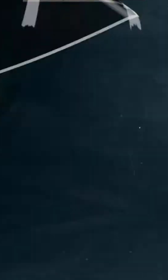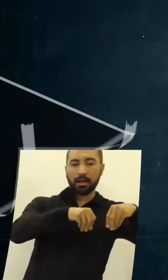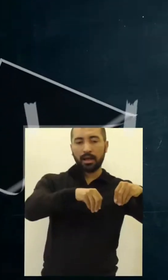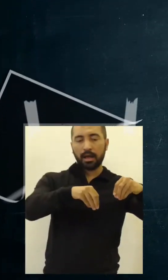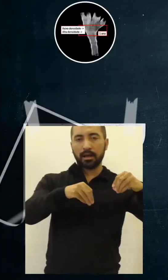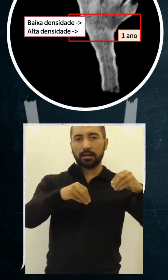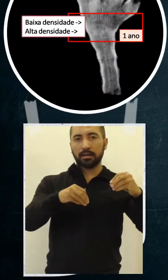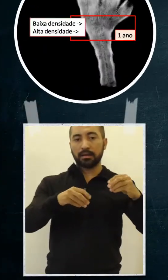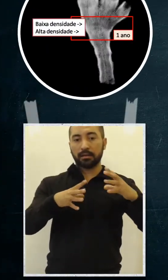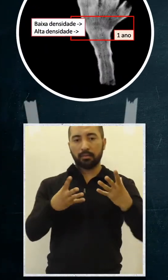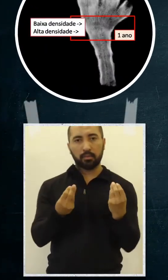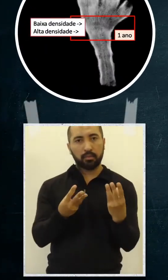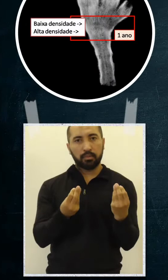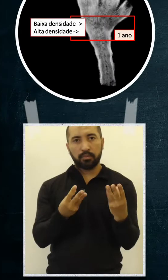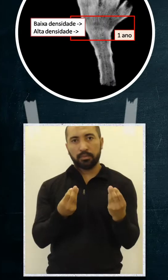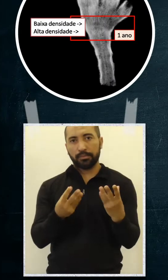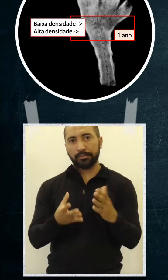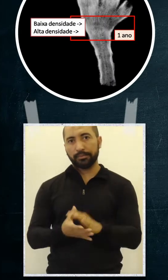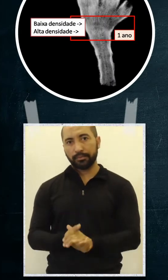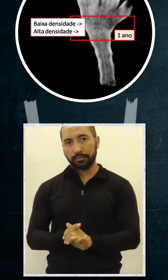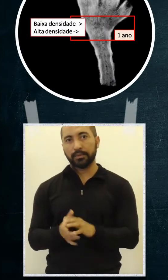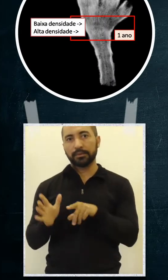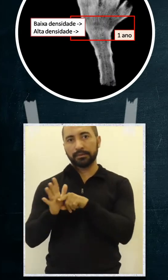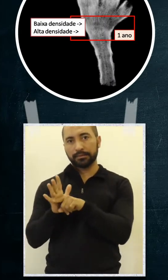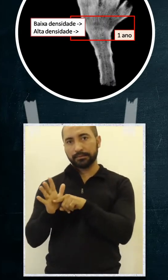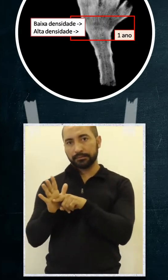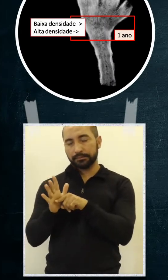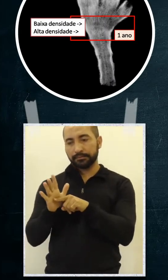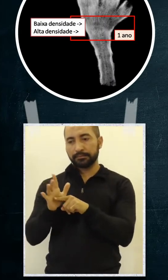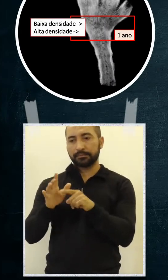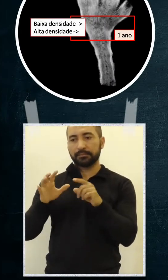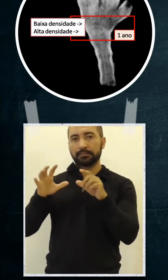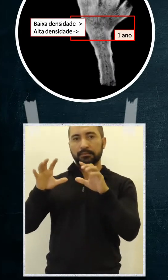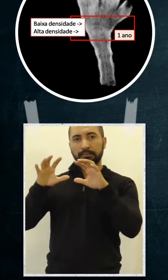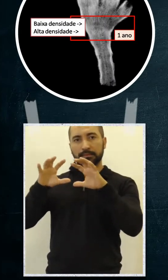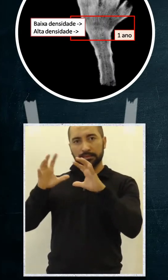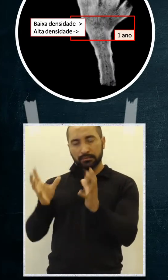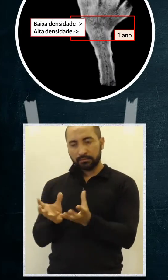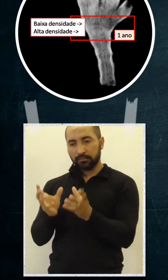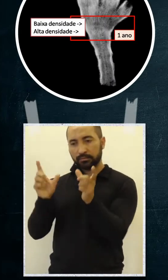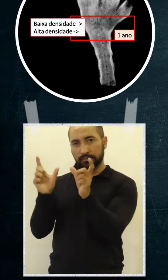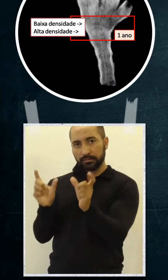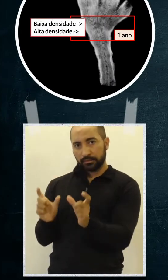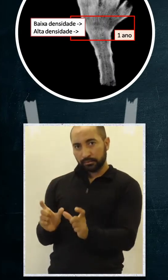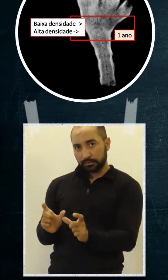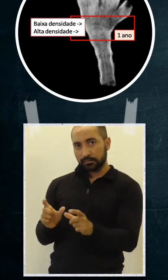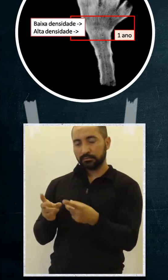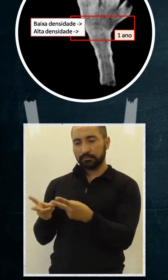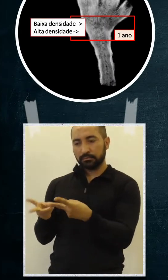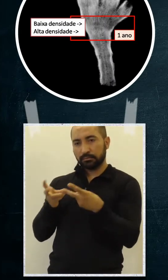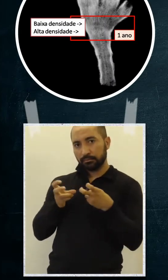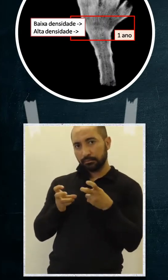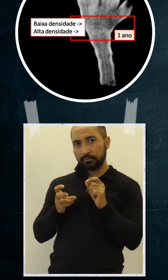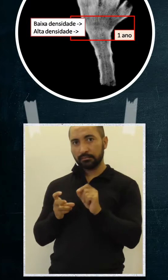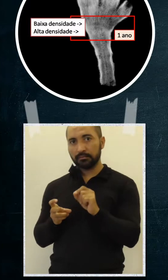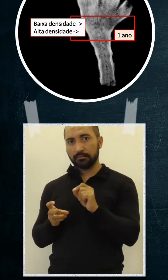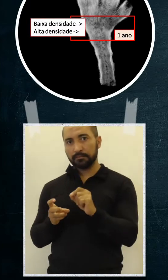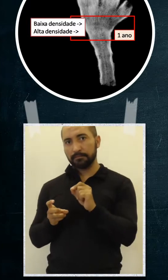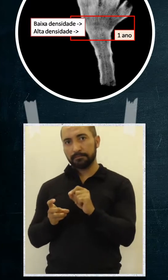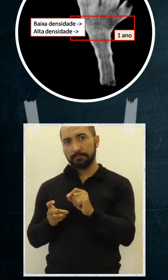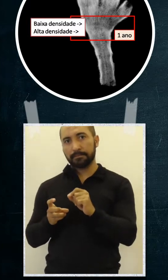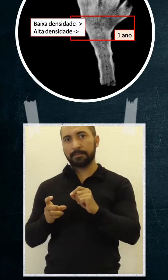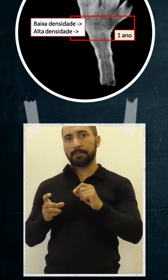inconsolidado. Análises de densidade dos esqueletos destes corais foram realizadas, onde foi possível observar que as bandas de baixa densidade são maiores que as bandas de